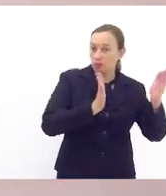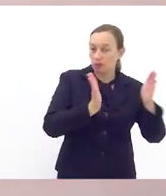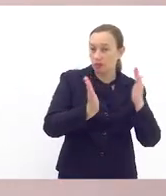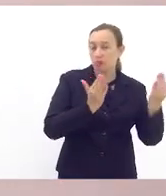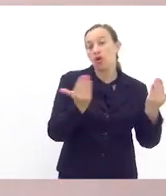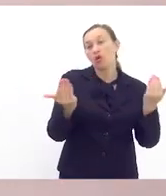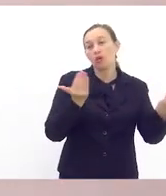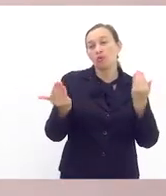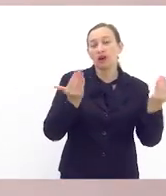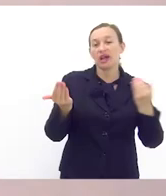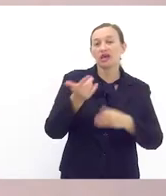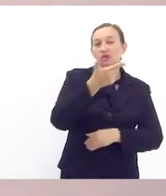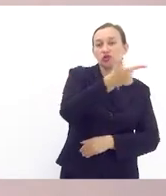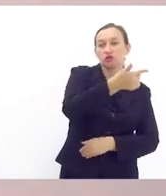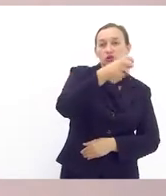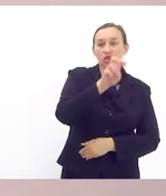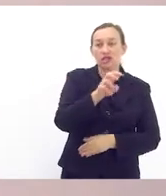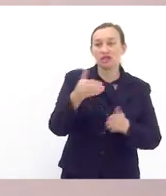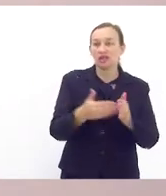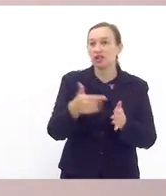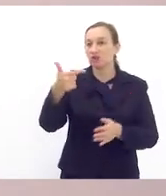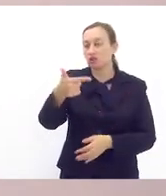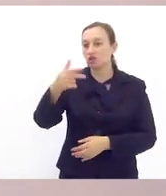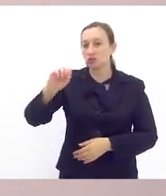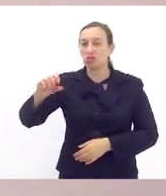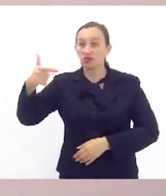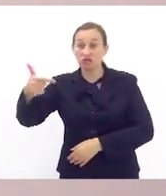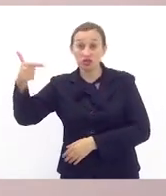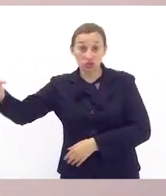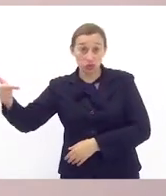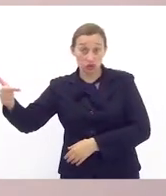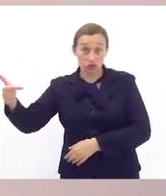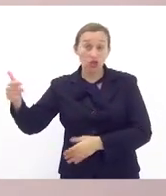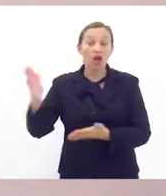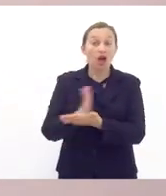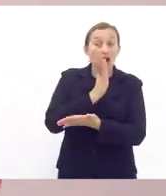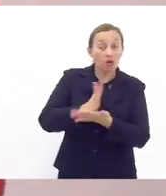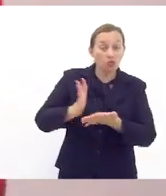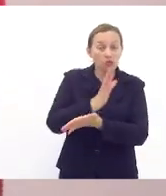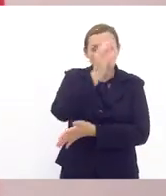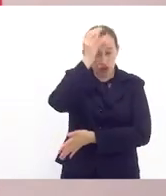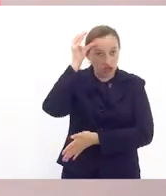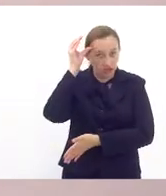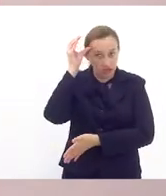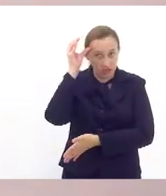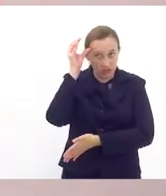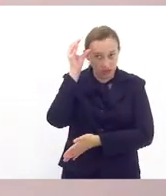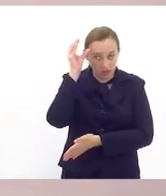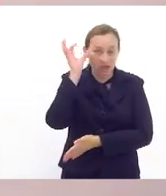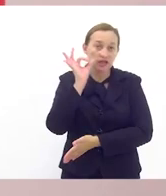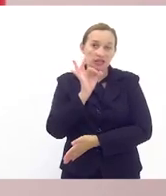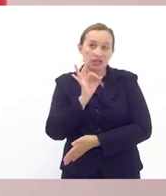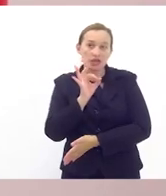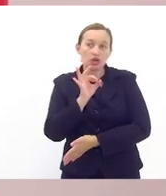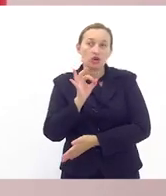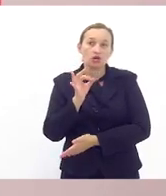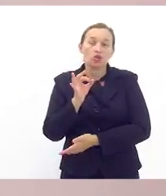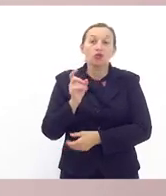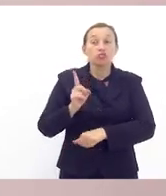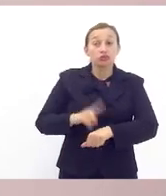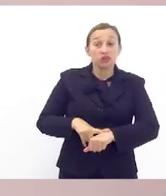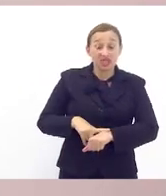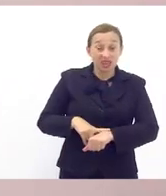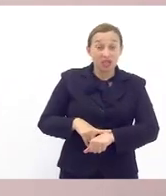2022 de novo é uma média alguns clientes ficaram sem dúvida alguma um tempo